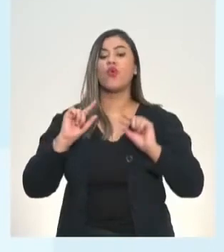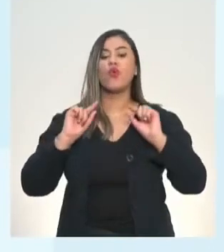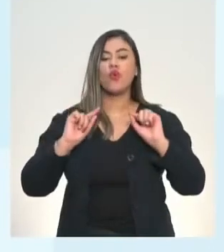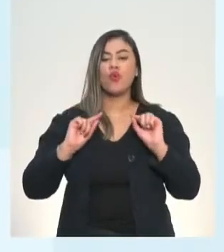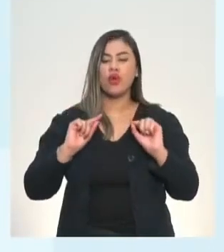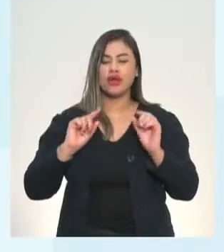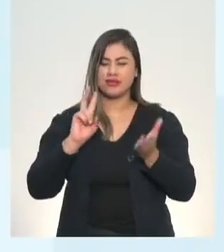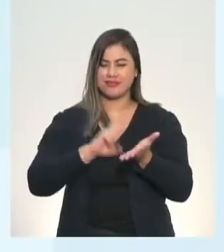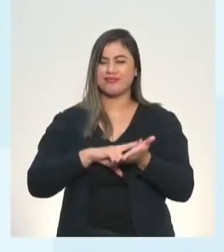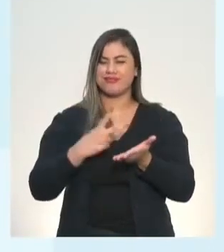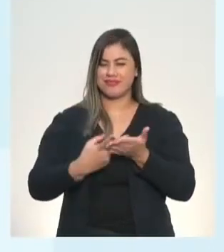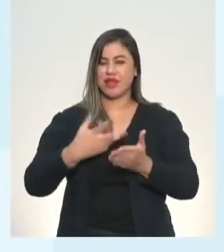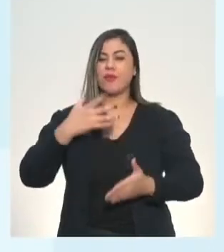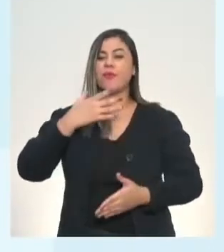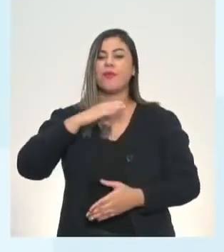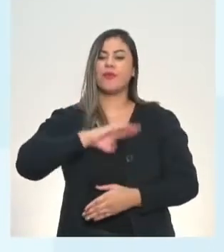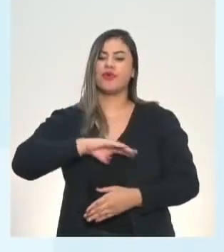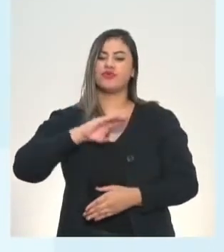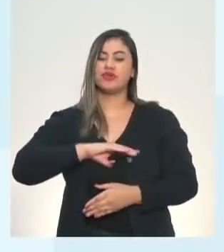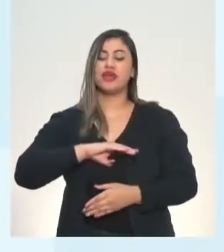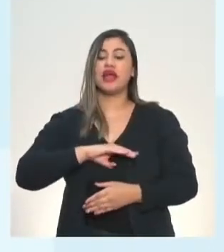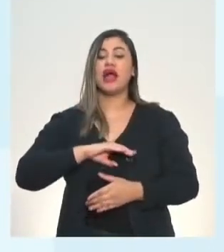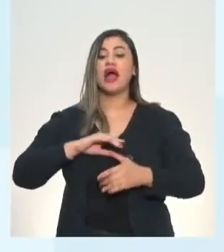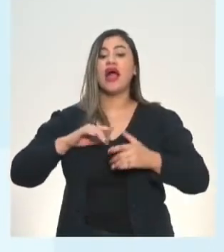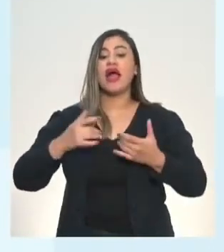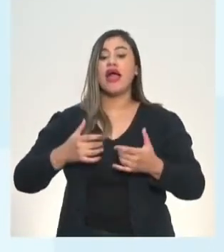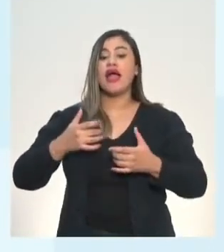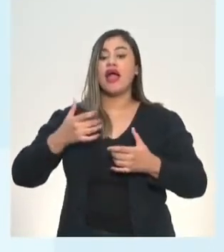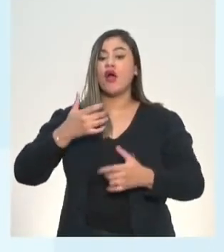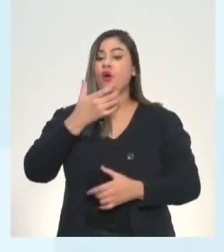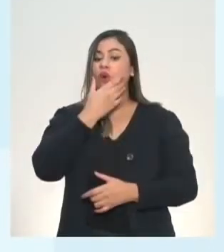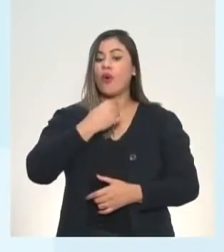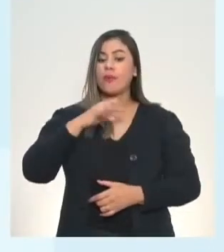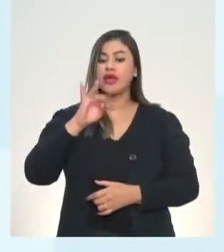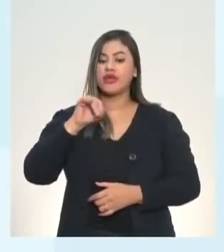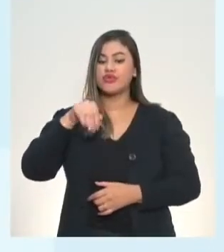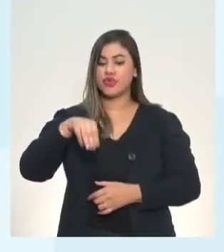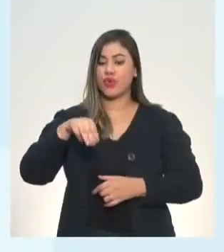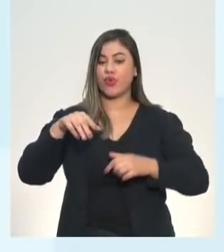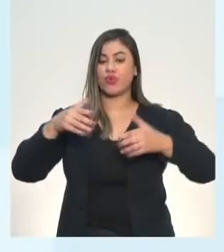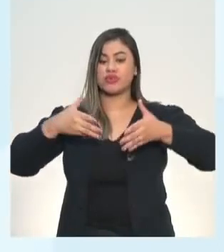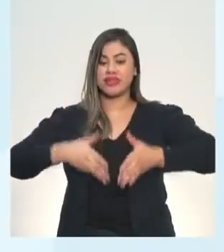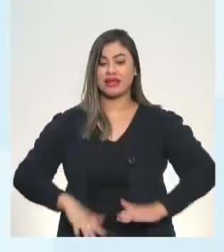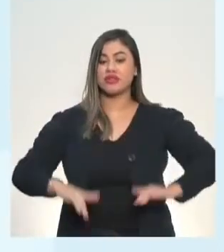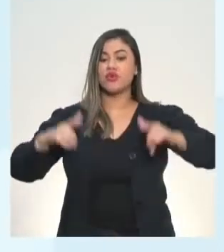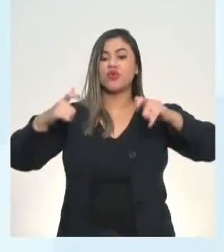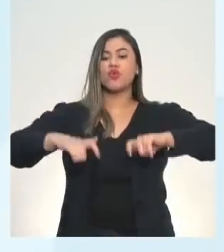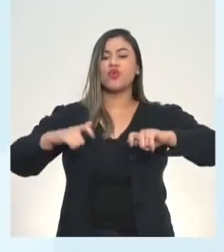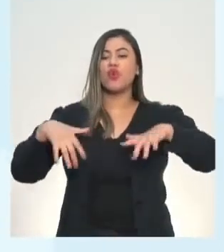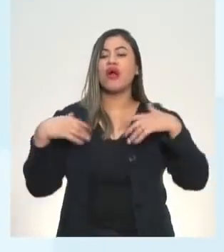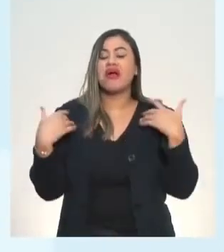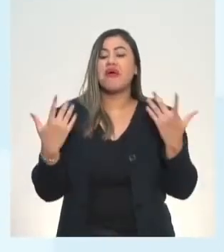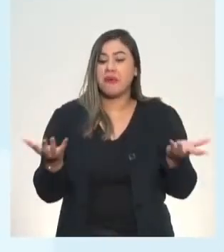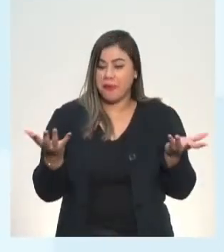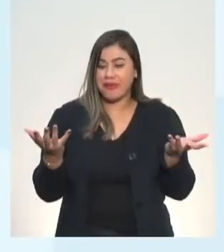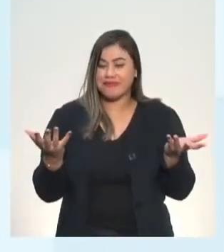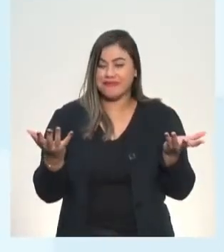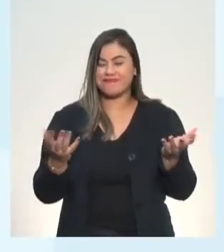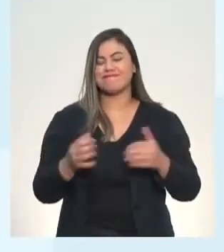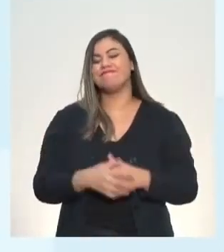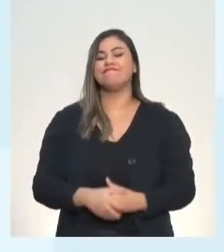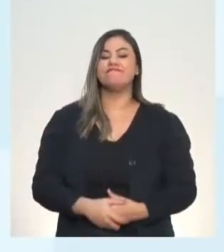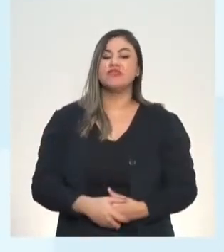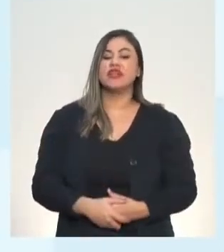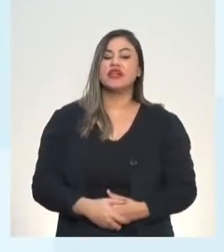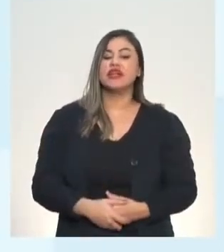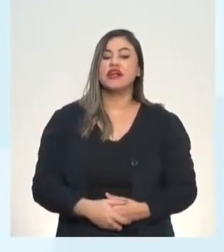onde o Tom Jobim nasceu. E olha só, como é pergunta, aí o João vai sacar o ponto de interrogação,